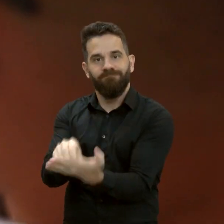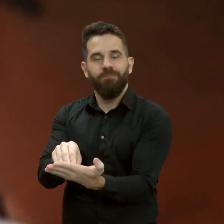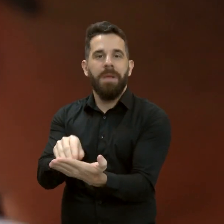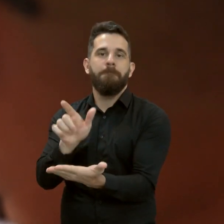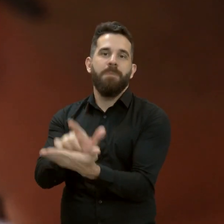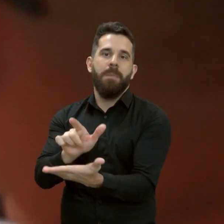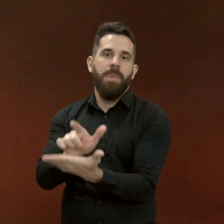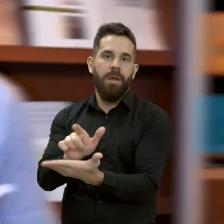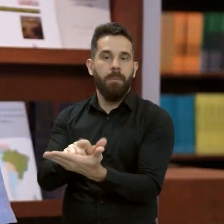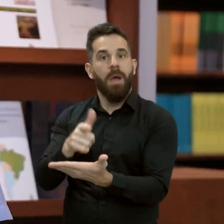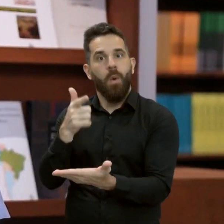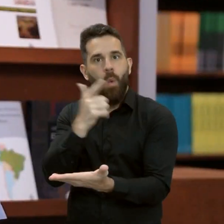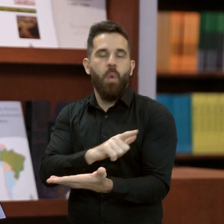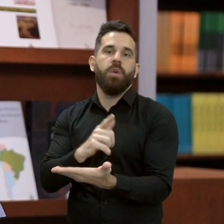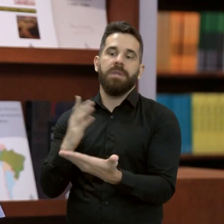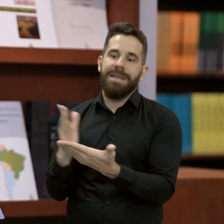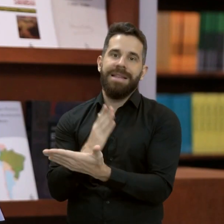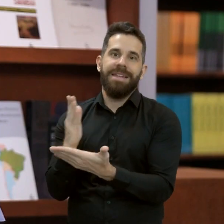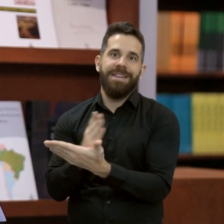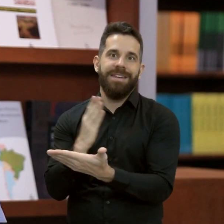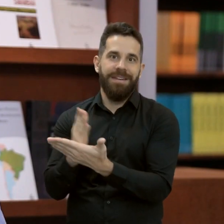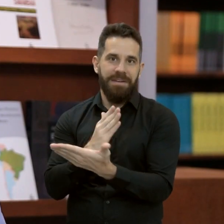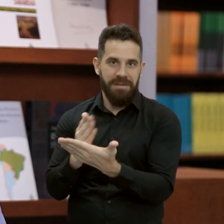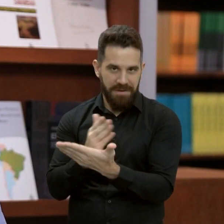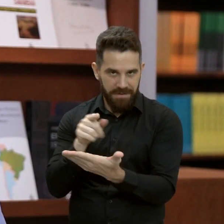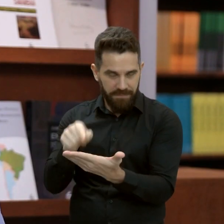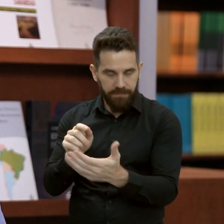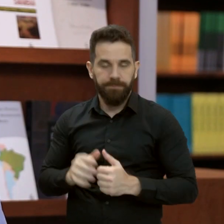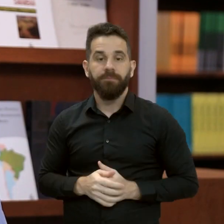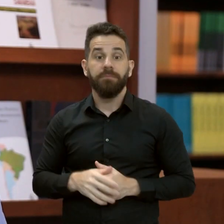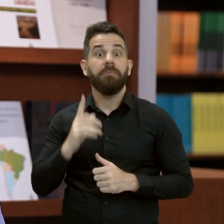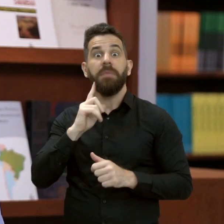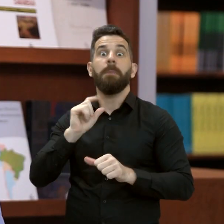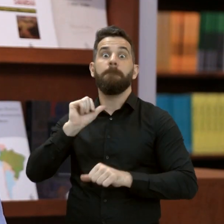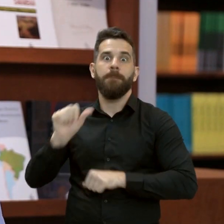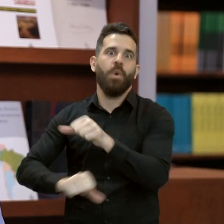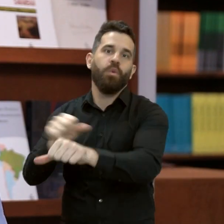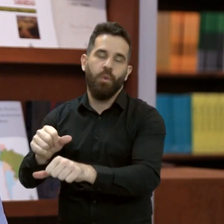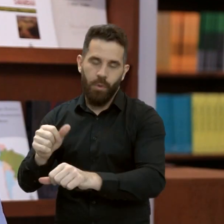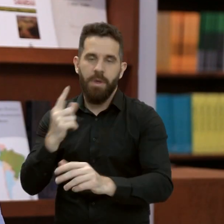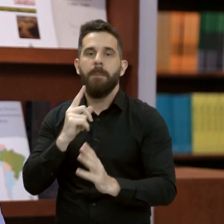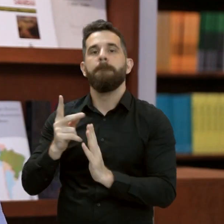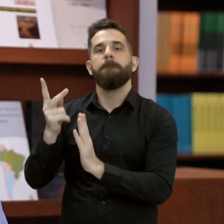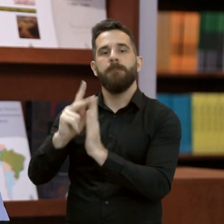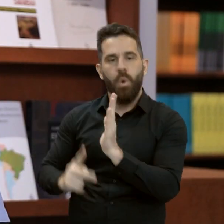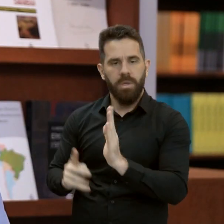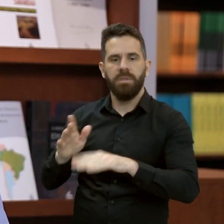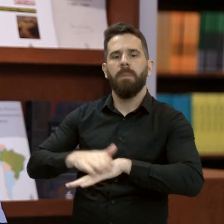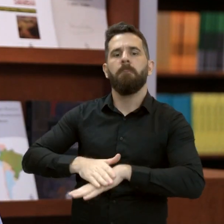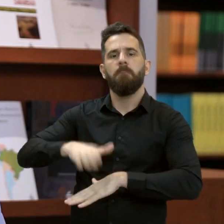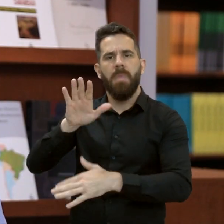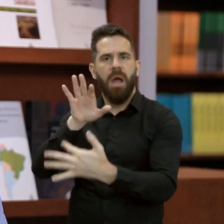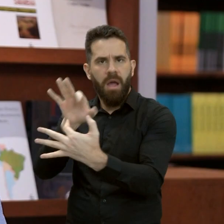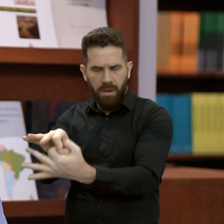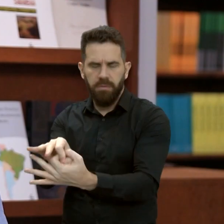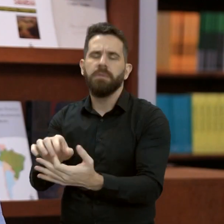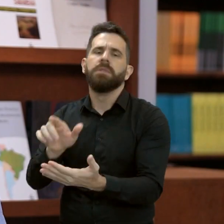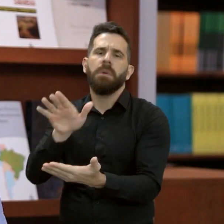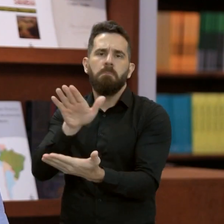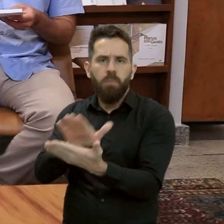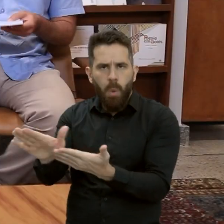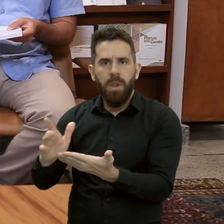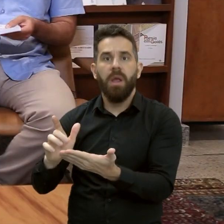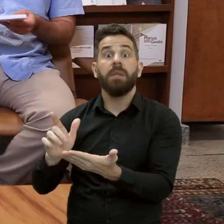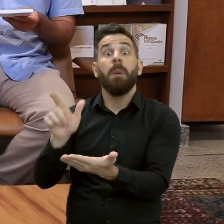leitura com o livro. E aí houve uma transformação, que aí a poesia passou a ser veiculada, sobretudo como material impresso na página